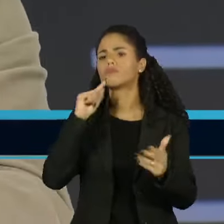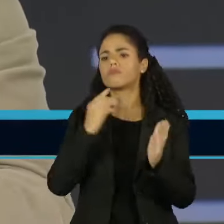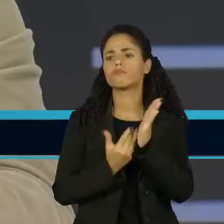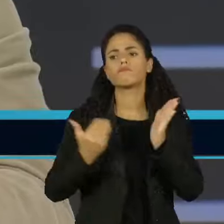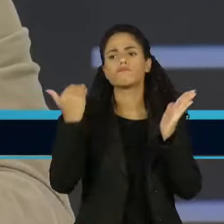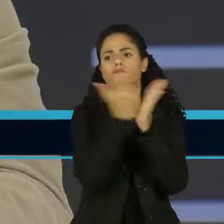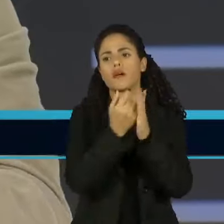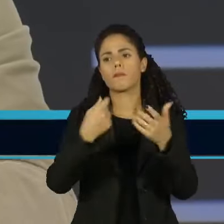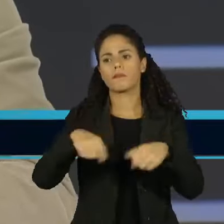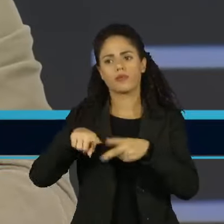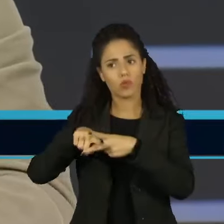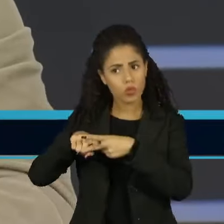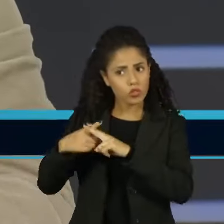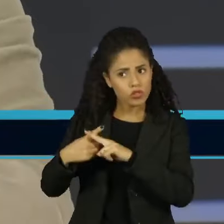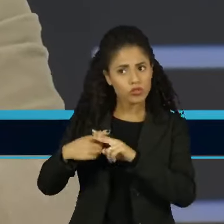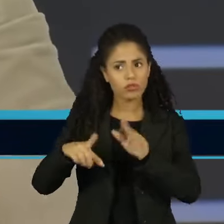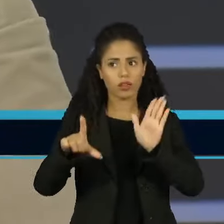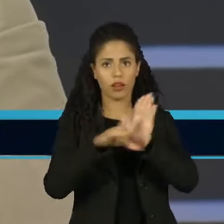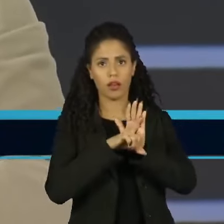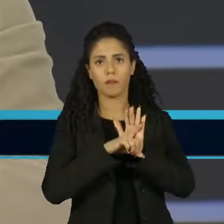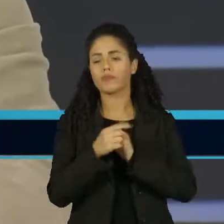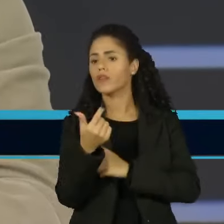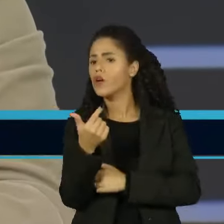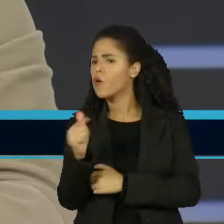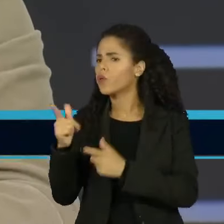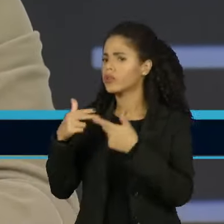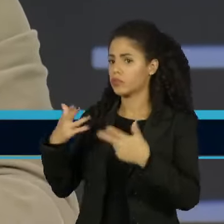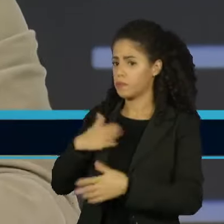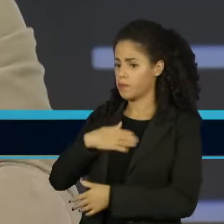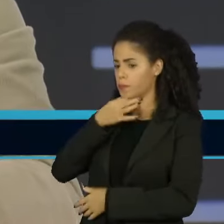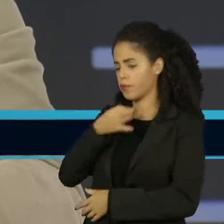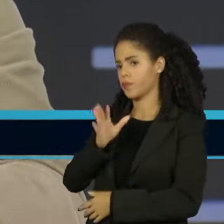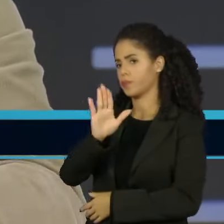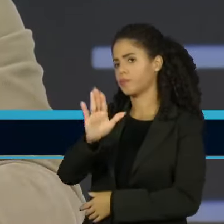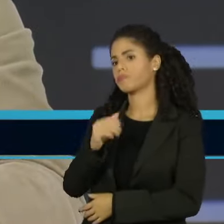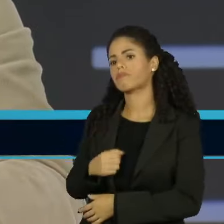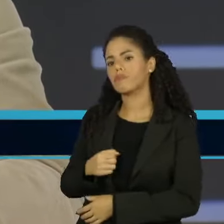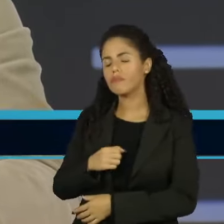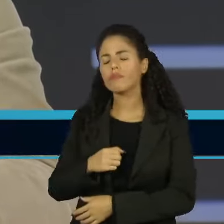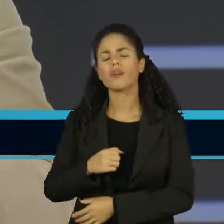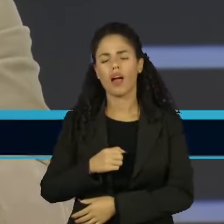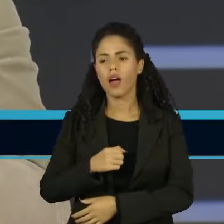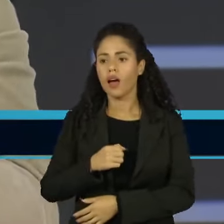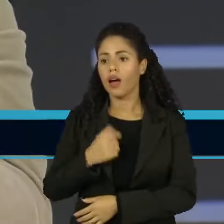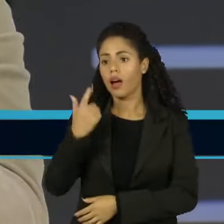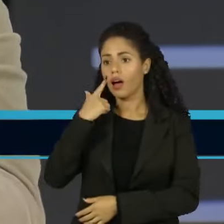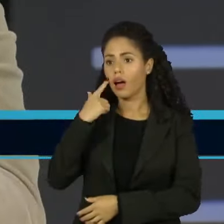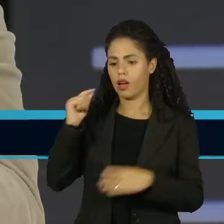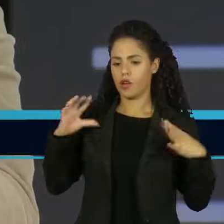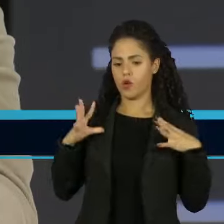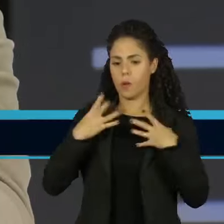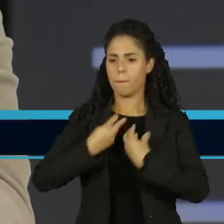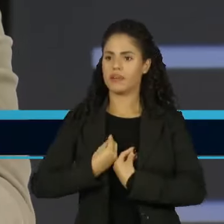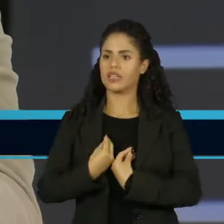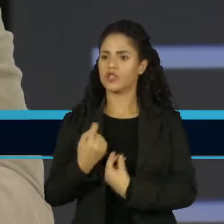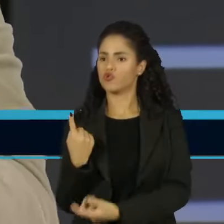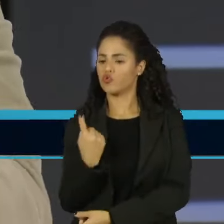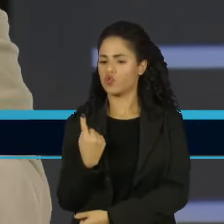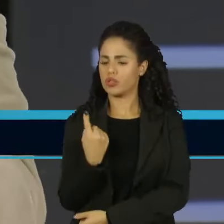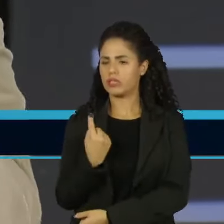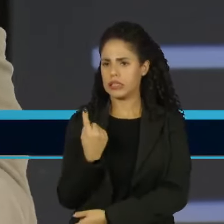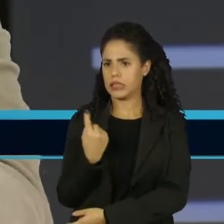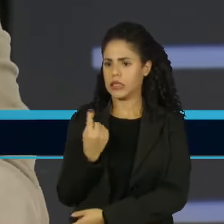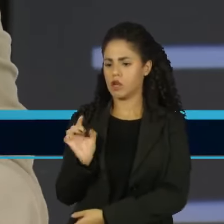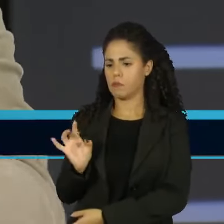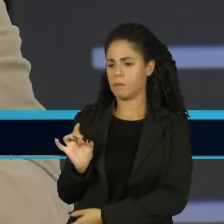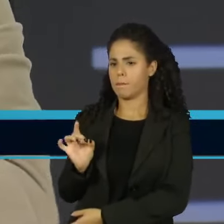ser corrigidos pela lei. Então, isso é uma coisa. Agora, a meu ver, eu acho que não é nem o caso se é o ministro monocrático, né, o